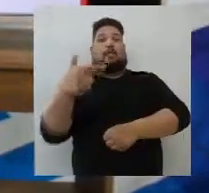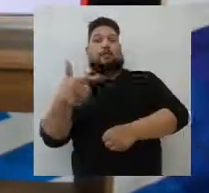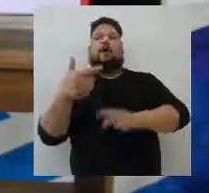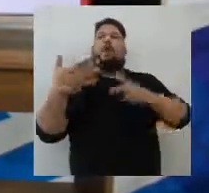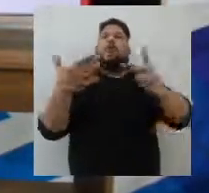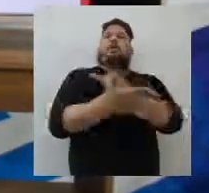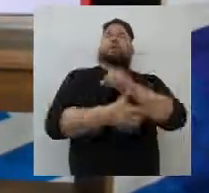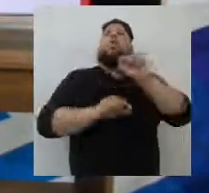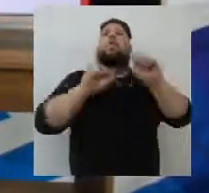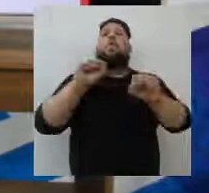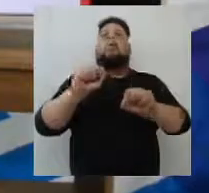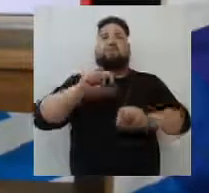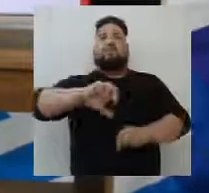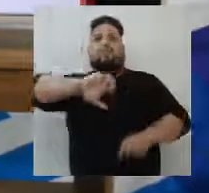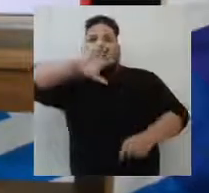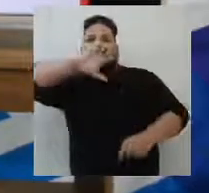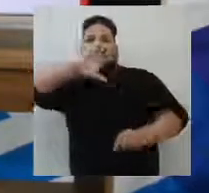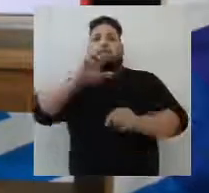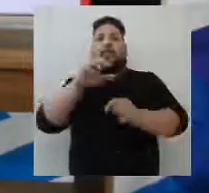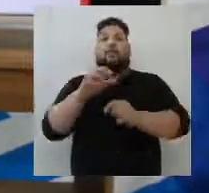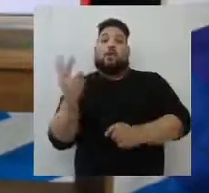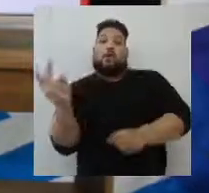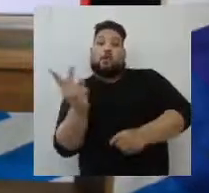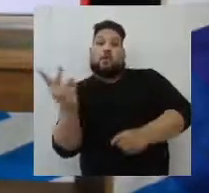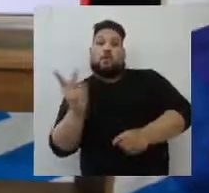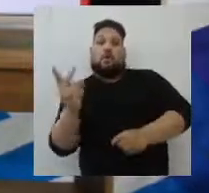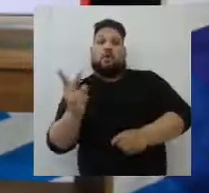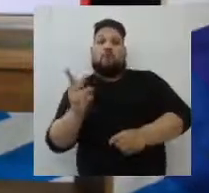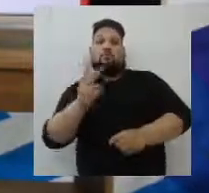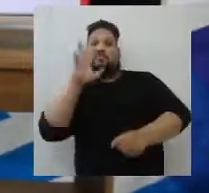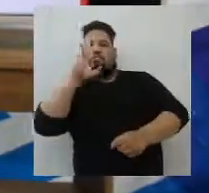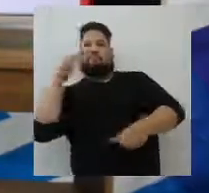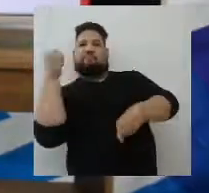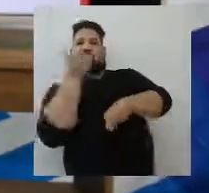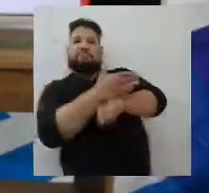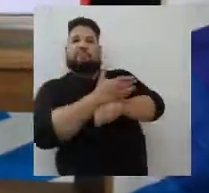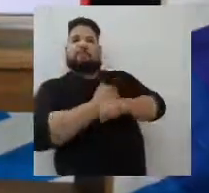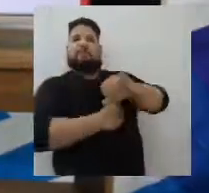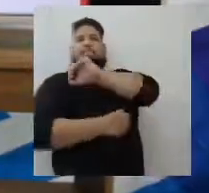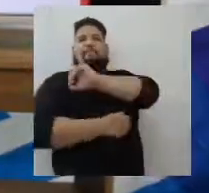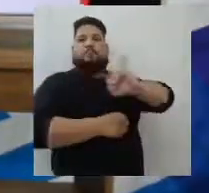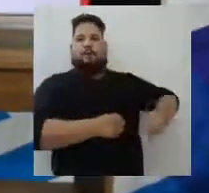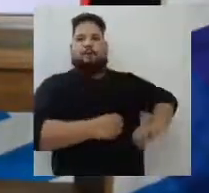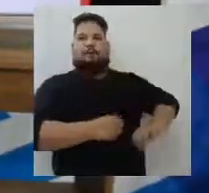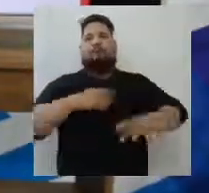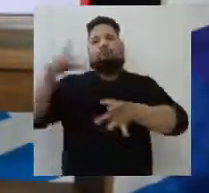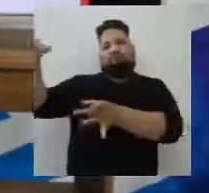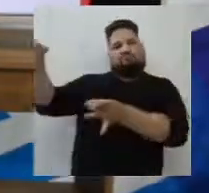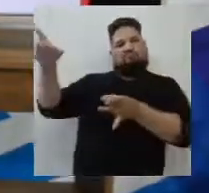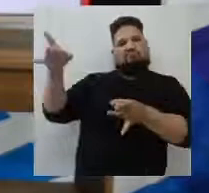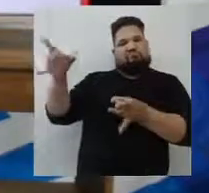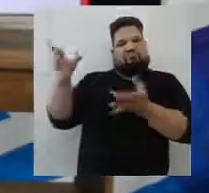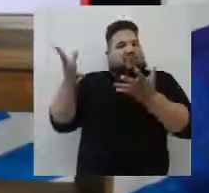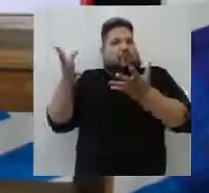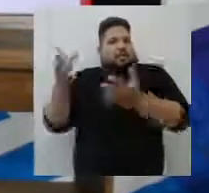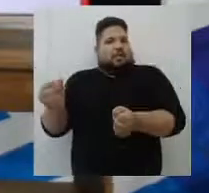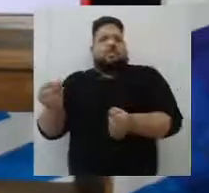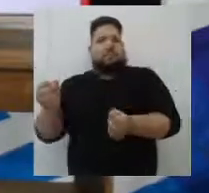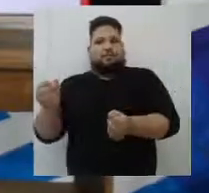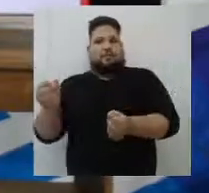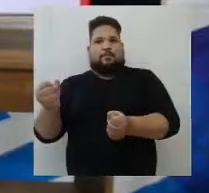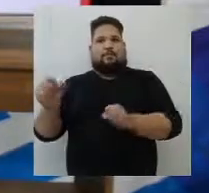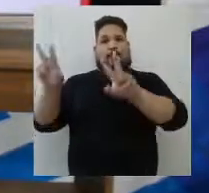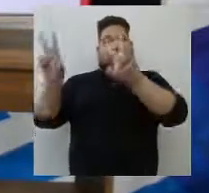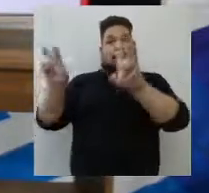2 bispos descumprem as ordens do imperador e aplicam as questões da bula